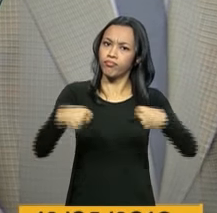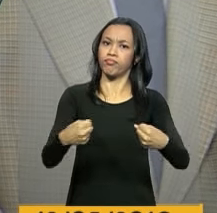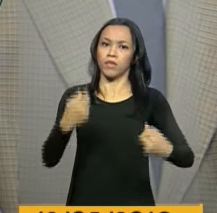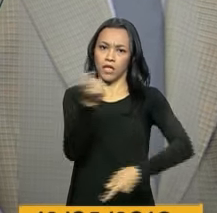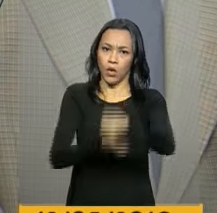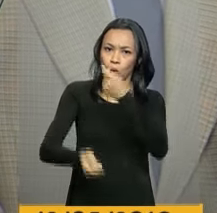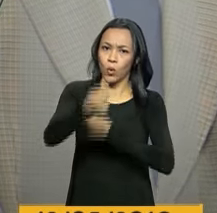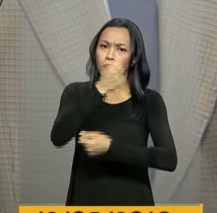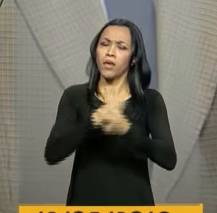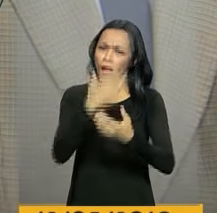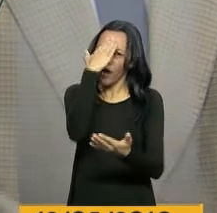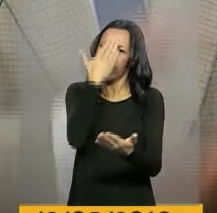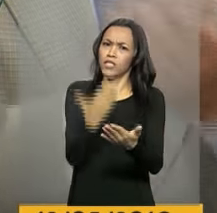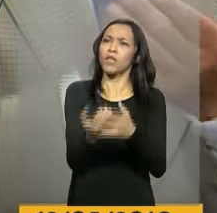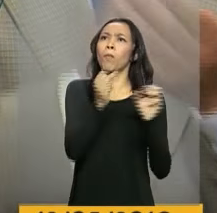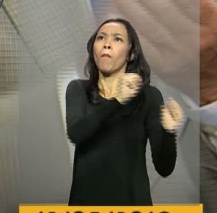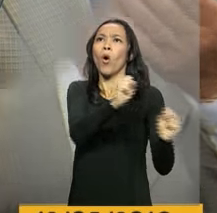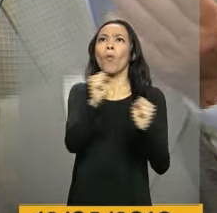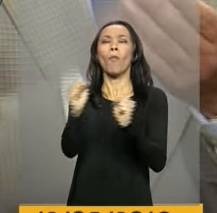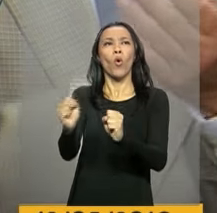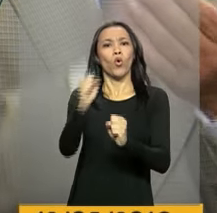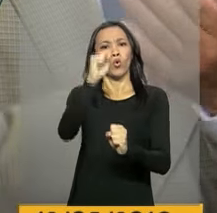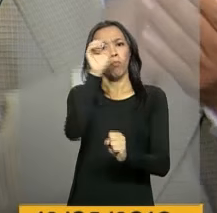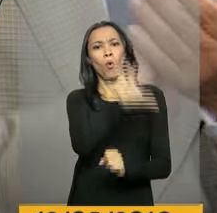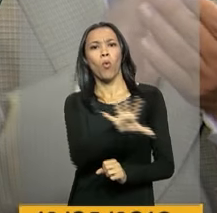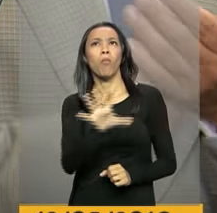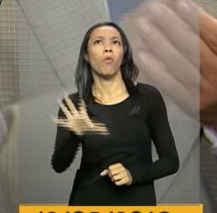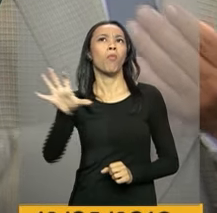país, em suas